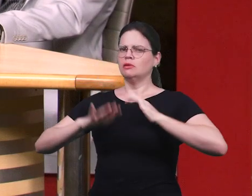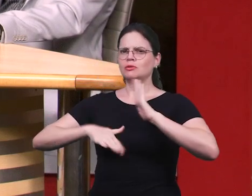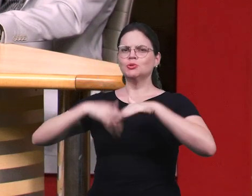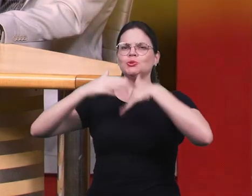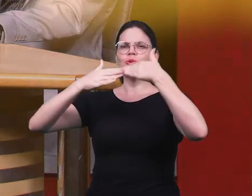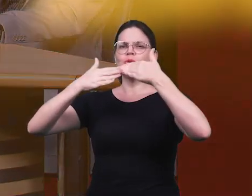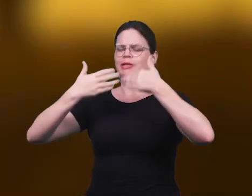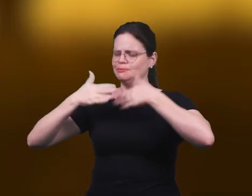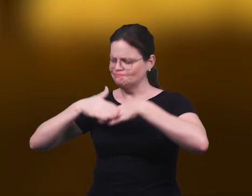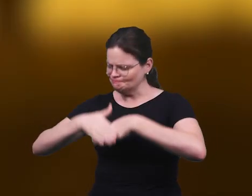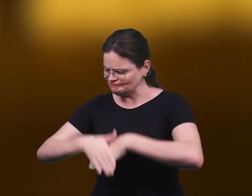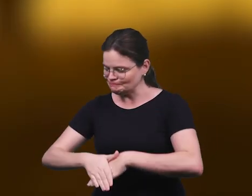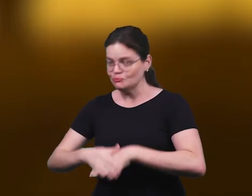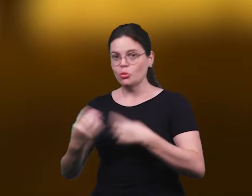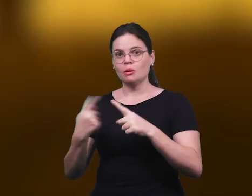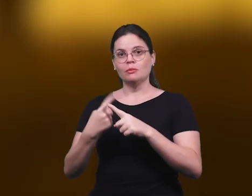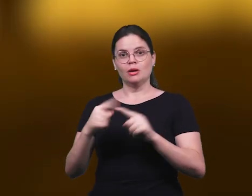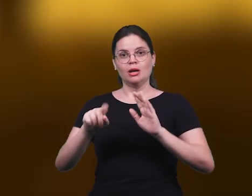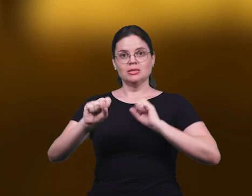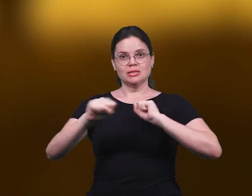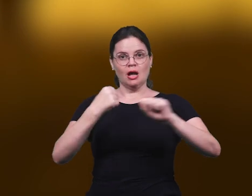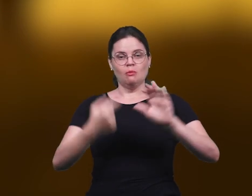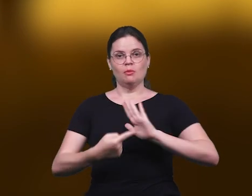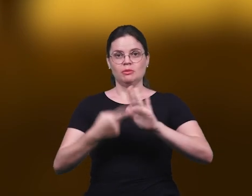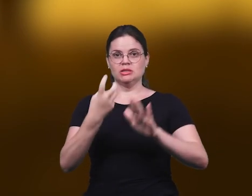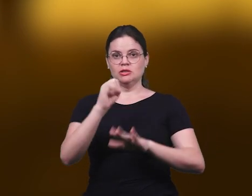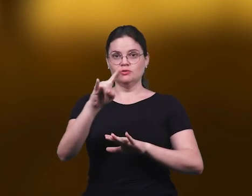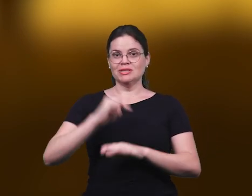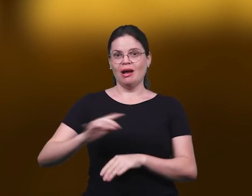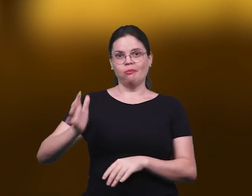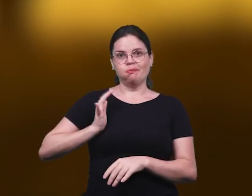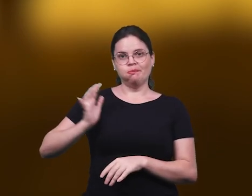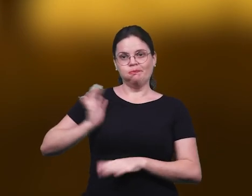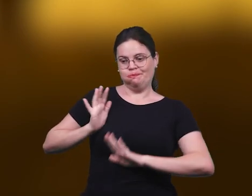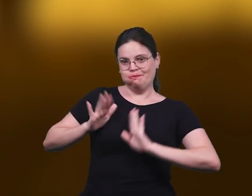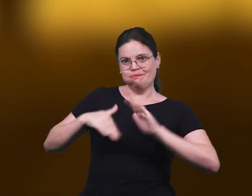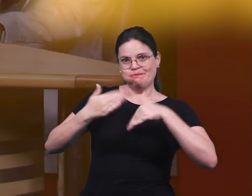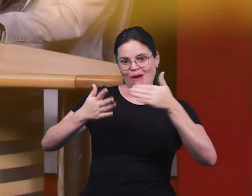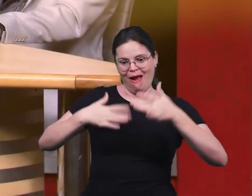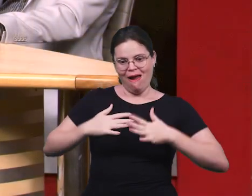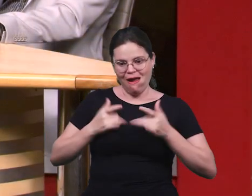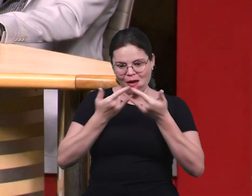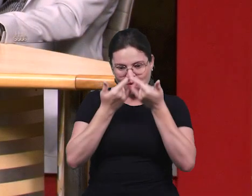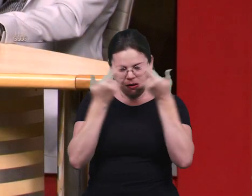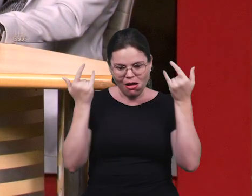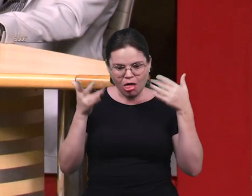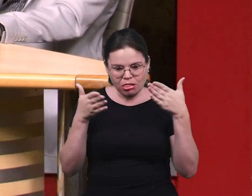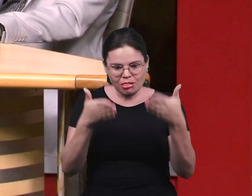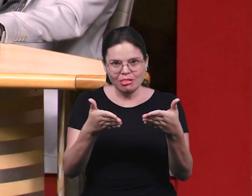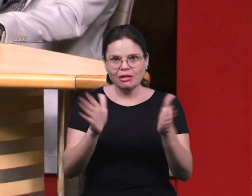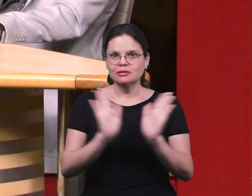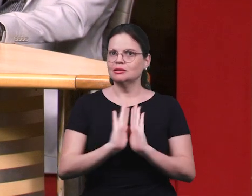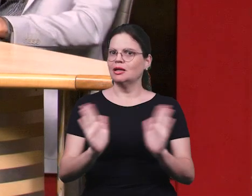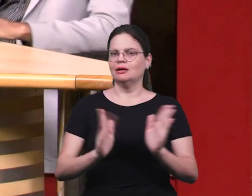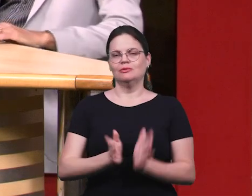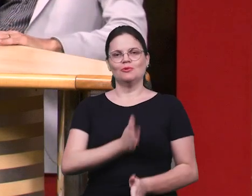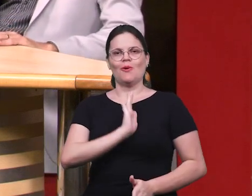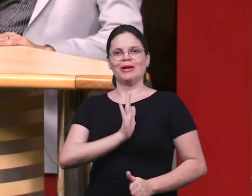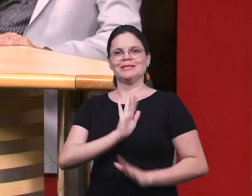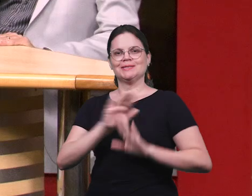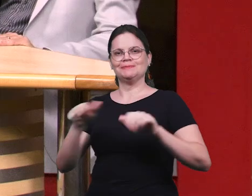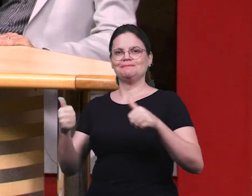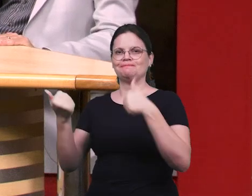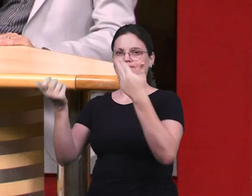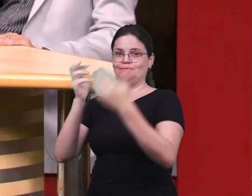62:10, se as suas riquezas prosperarem, não ponhais nela o coração. É isso. O coração tem que estar no Senhor. O coração tem que estar no Um dos Senhor.